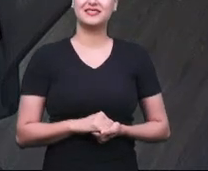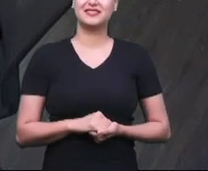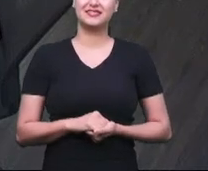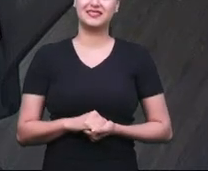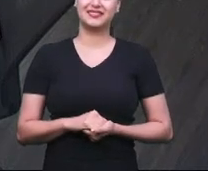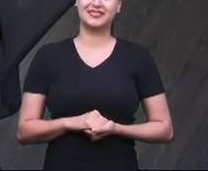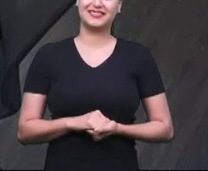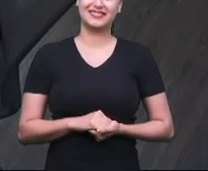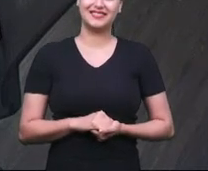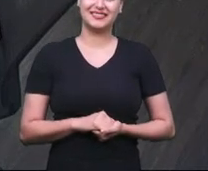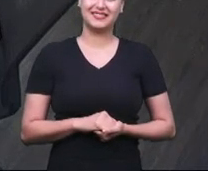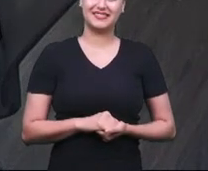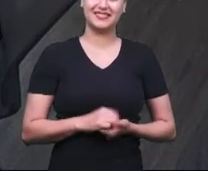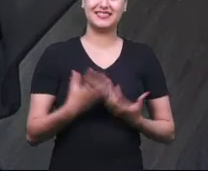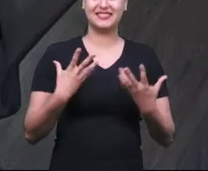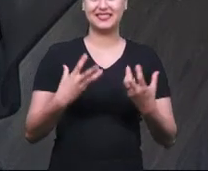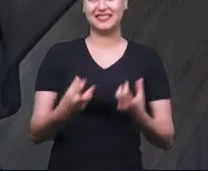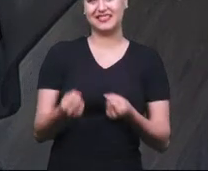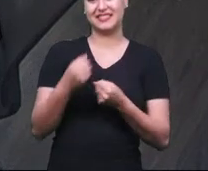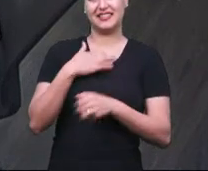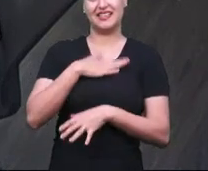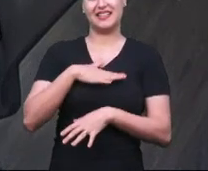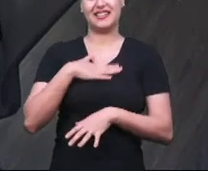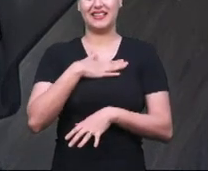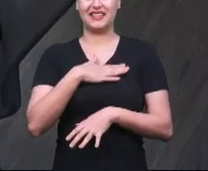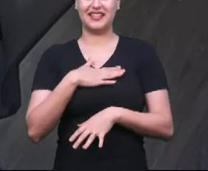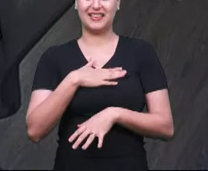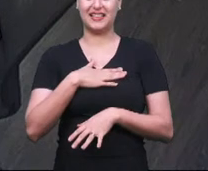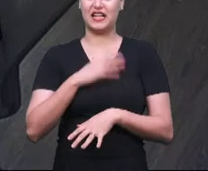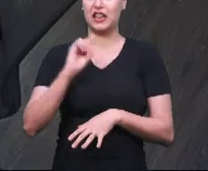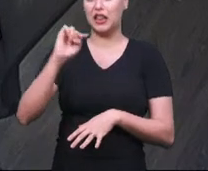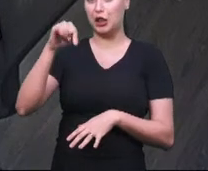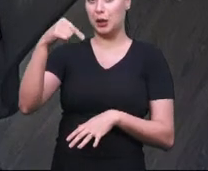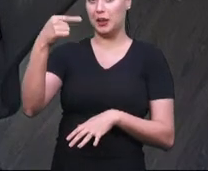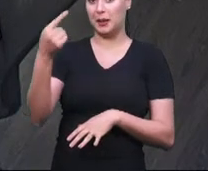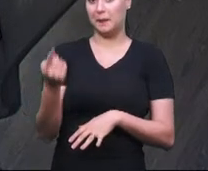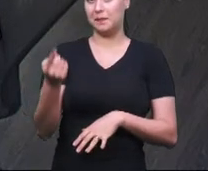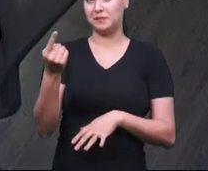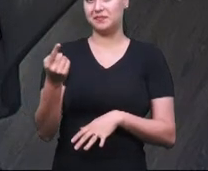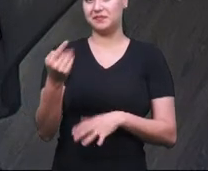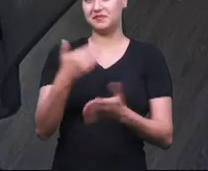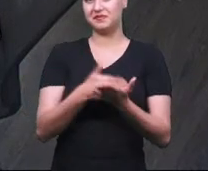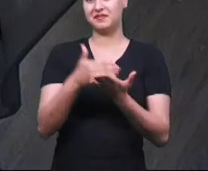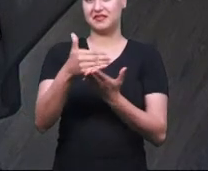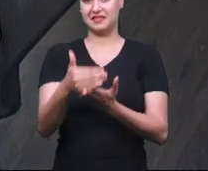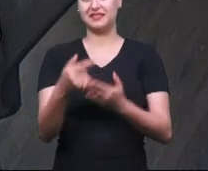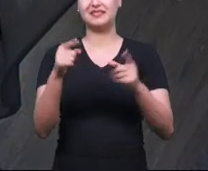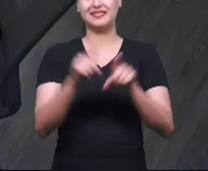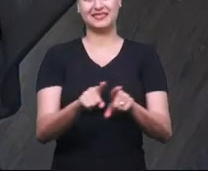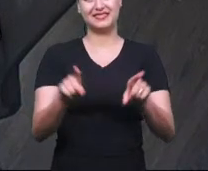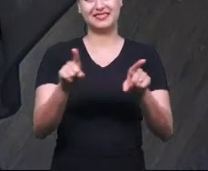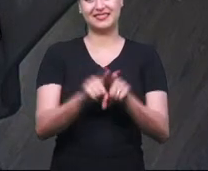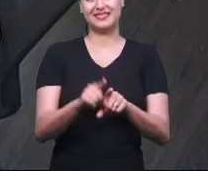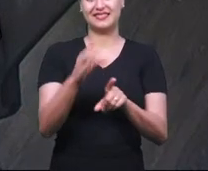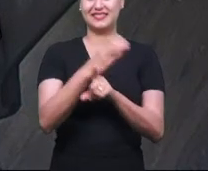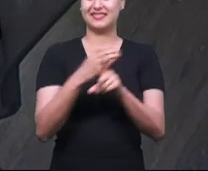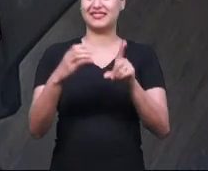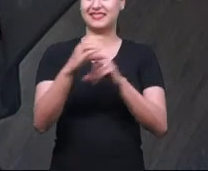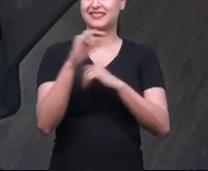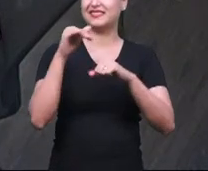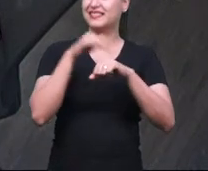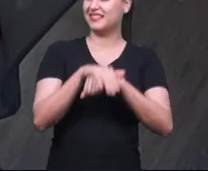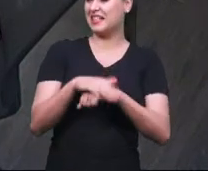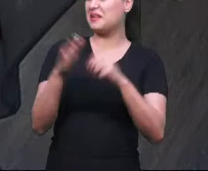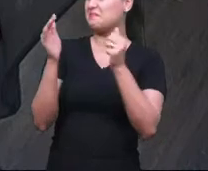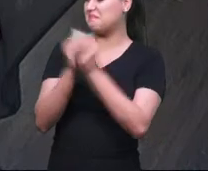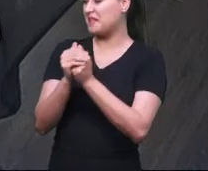receba o nosso carinho, o carinho dos irmãos também, que daqui a pouco, estarão também acompanhando o culto desta noite. Amém,